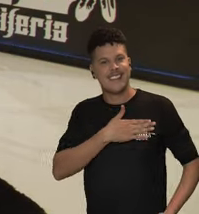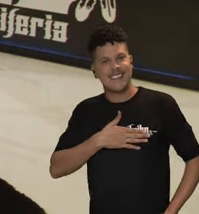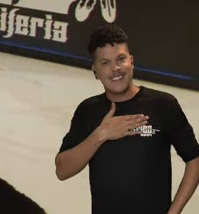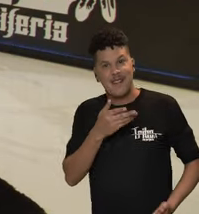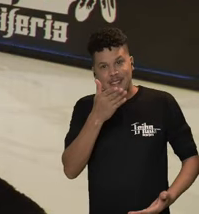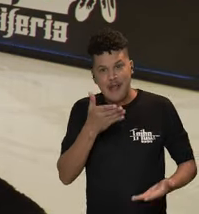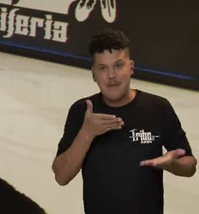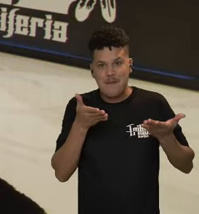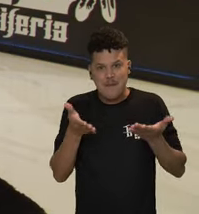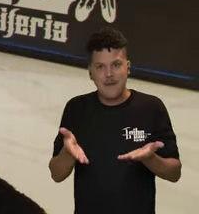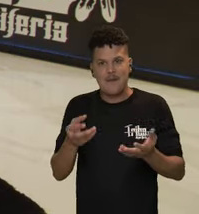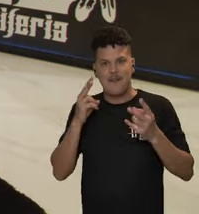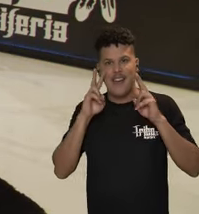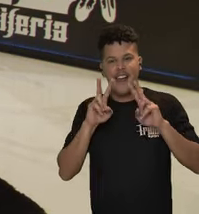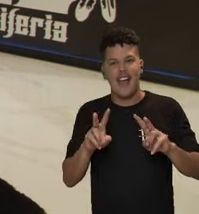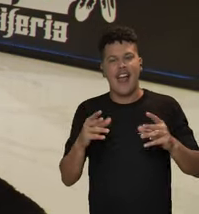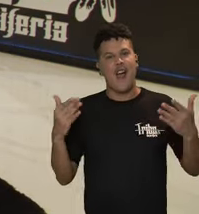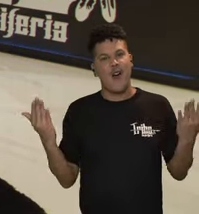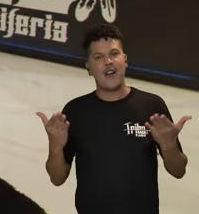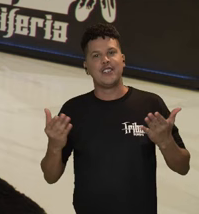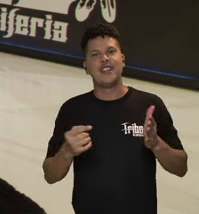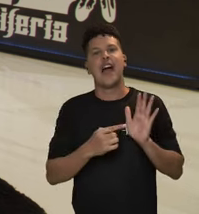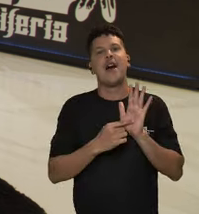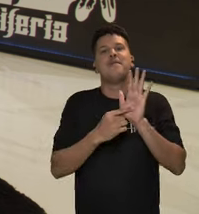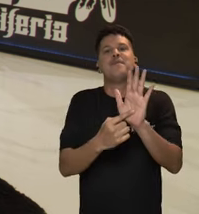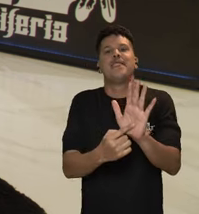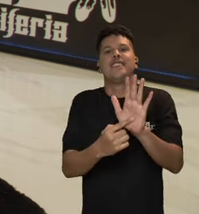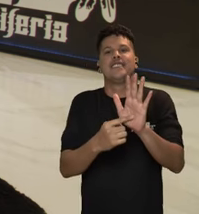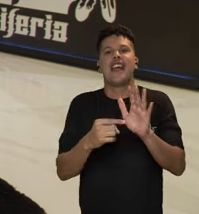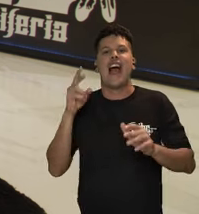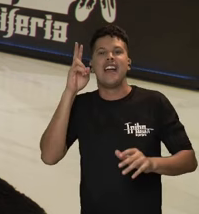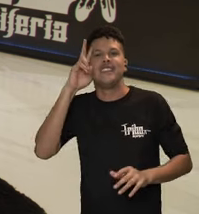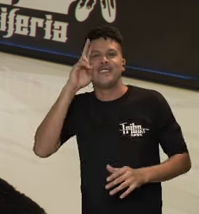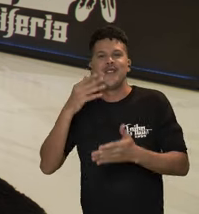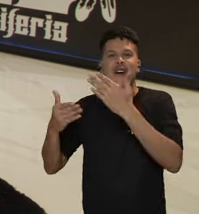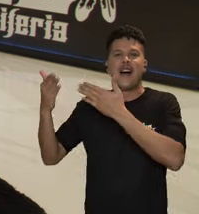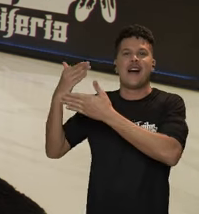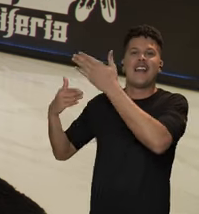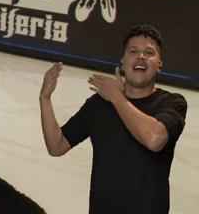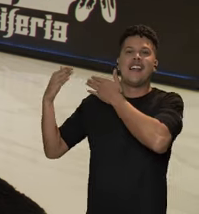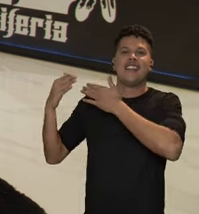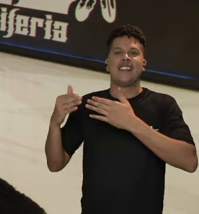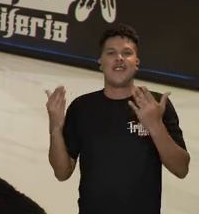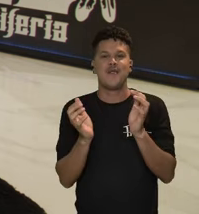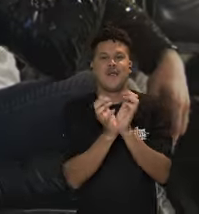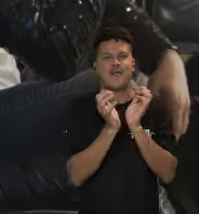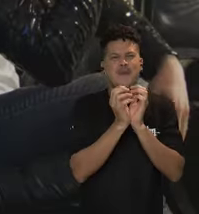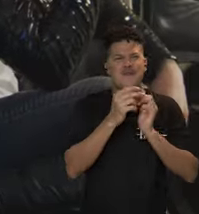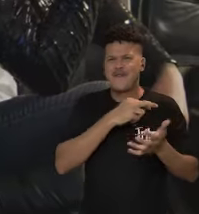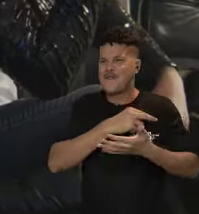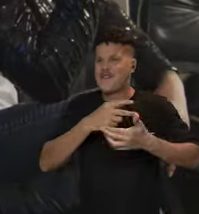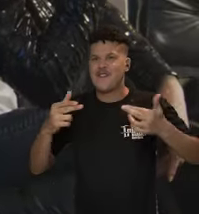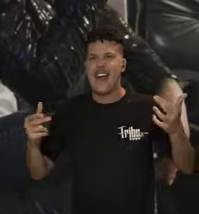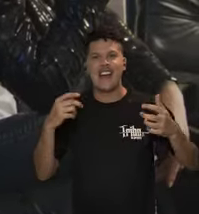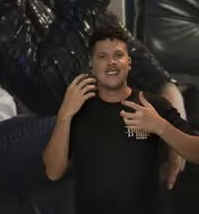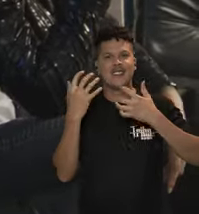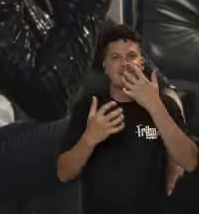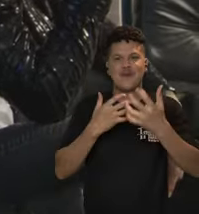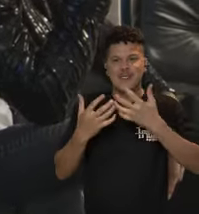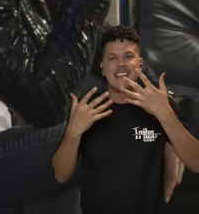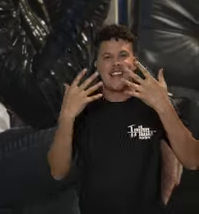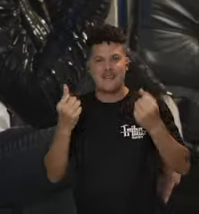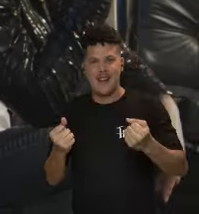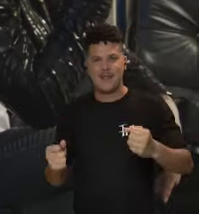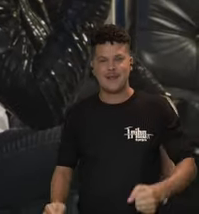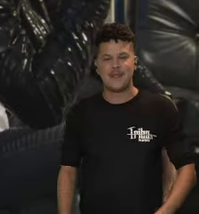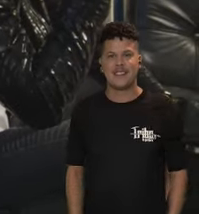presente nessa live. E hoje a gente vai apresentar um pouco da história do Tribo da Periferia, vários capítulos, mano, vários sons. E vamos bora, bora,